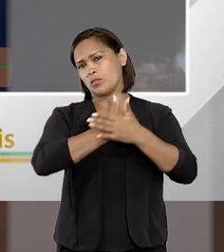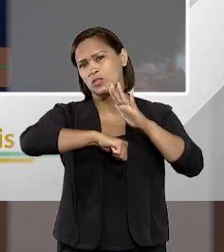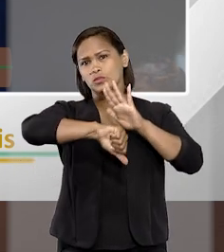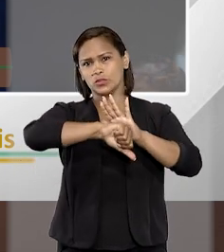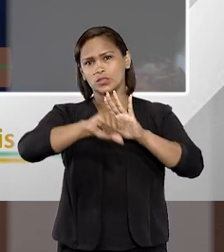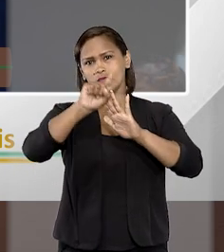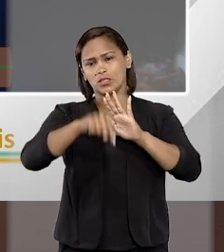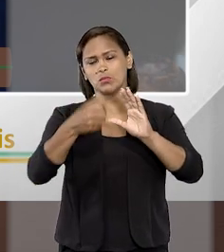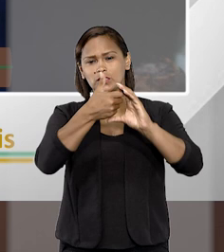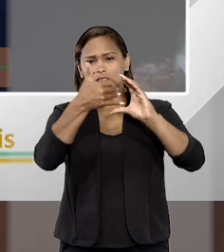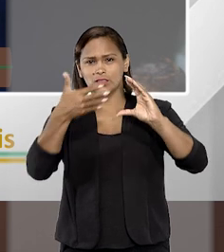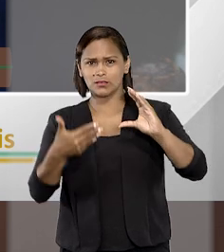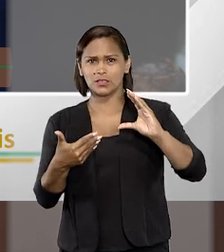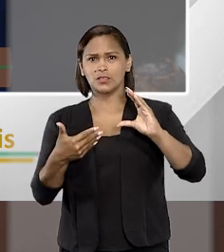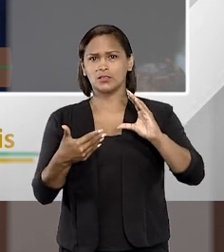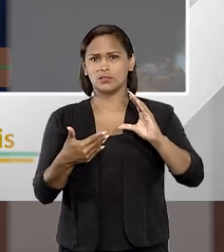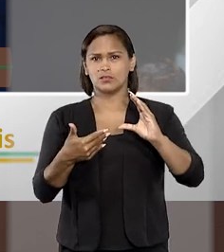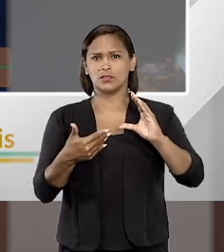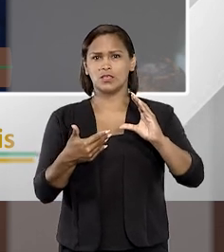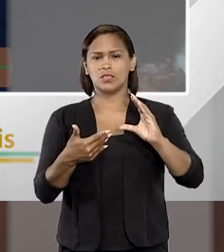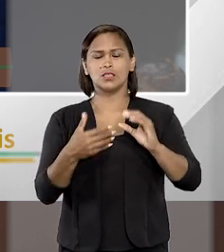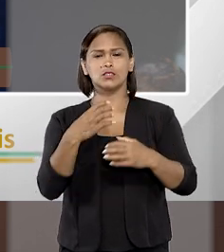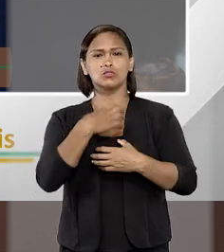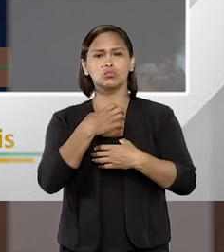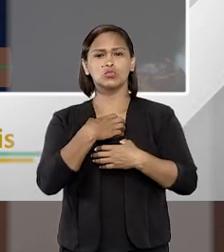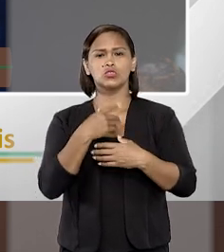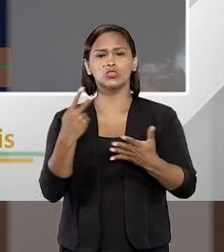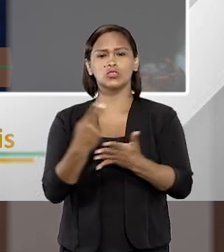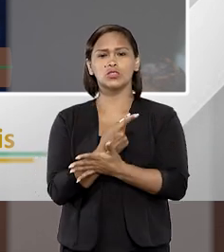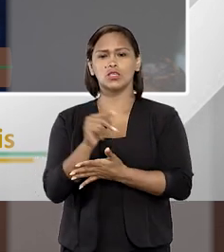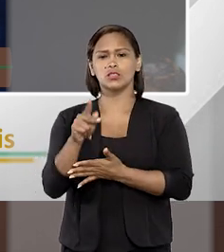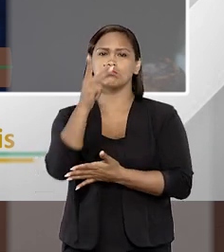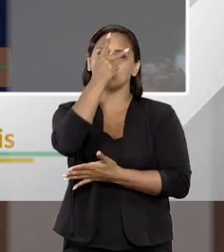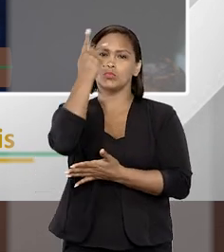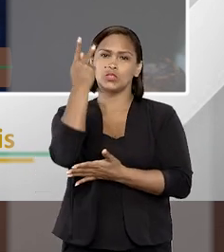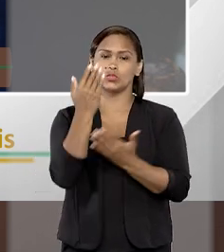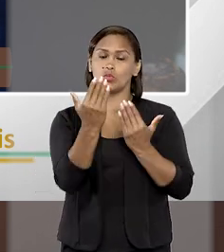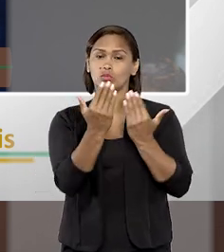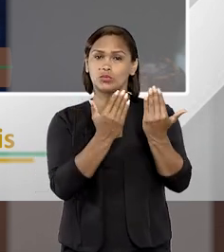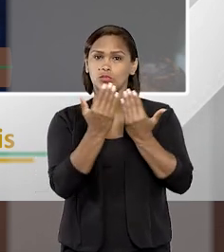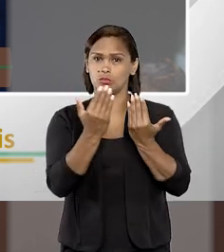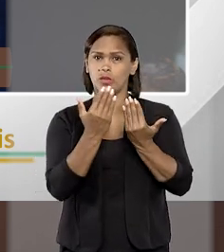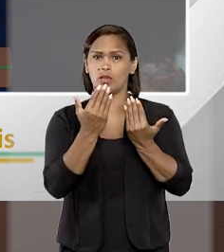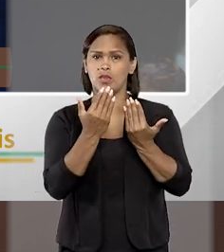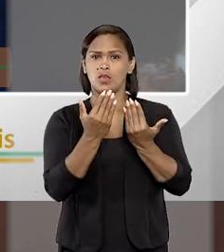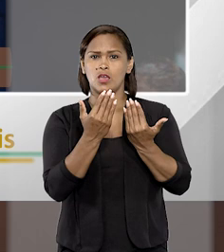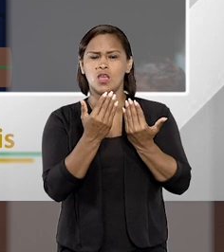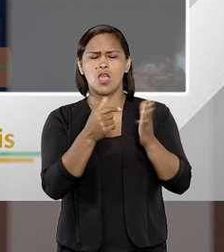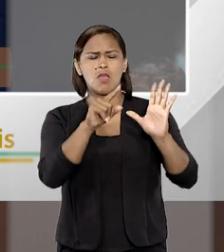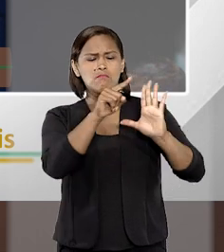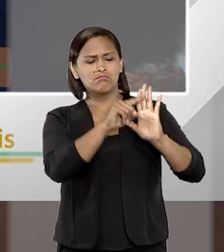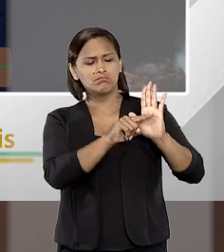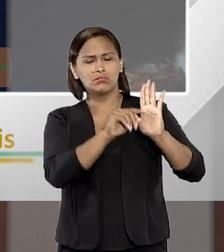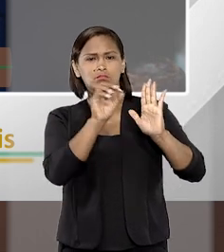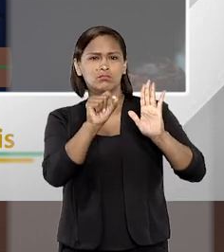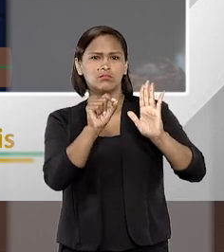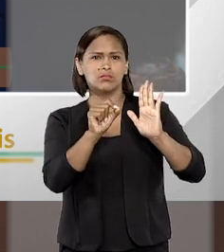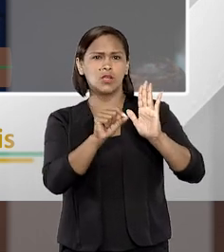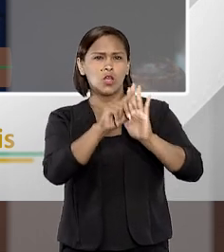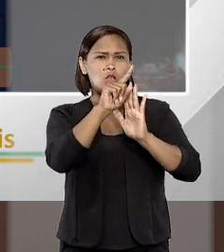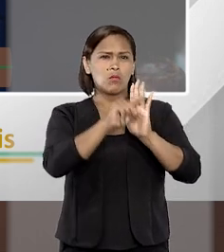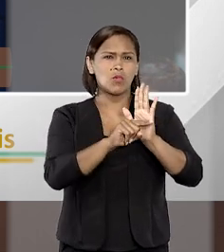as características da maneira de ser do suspeito nem sempre mostra